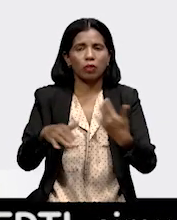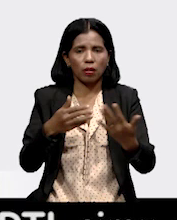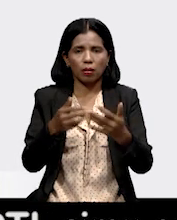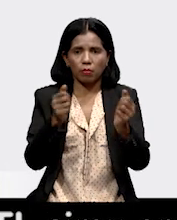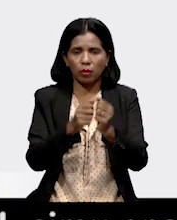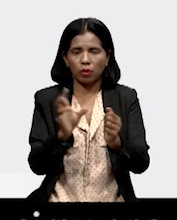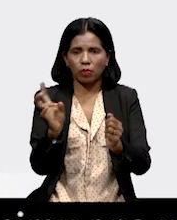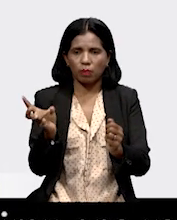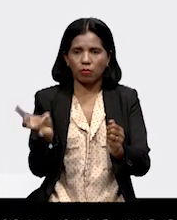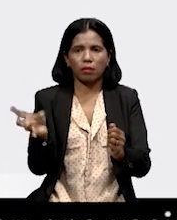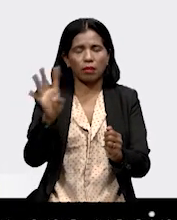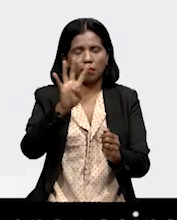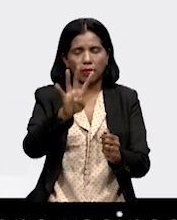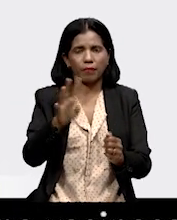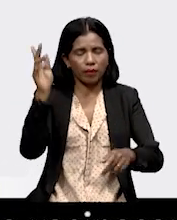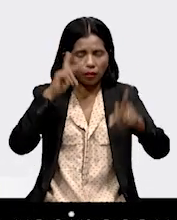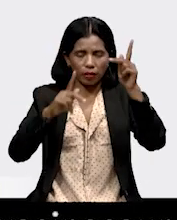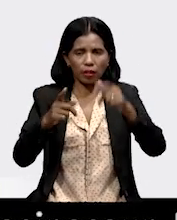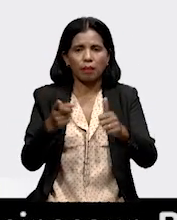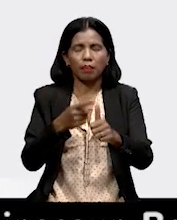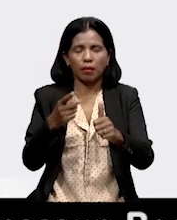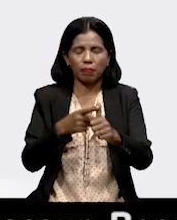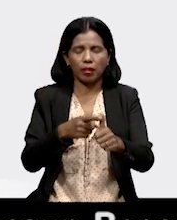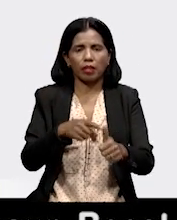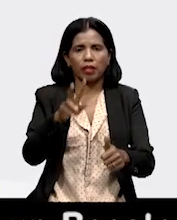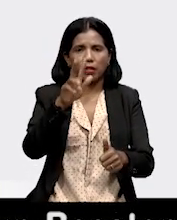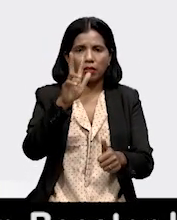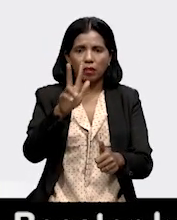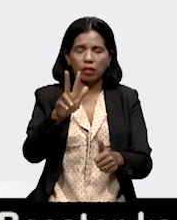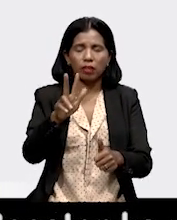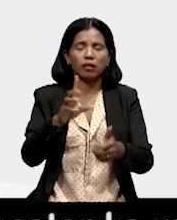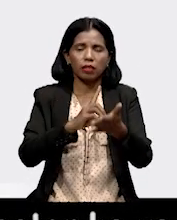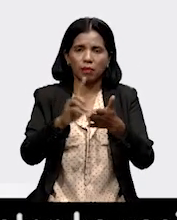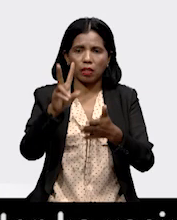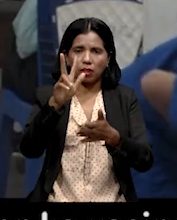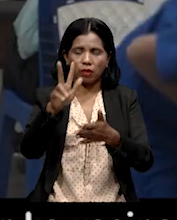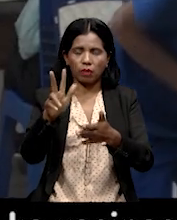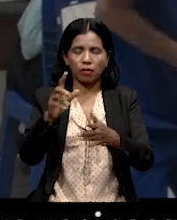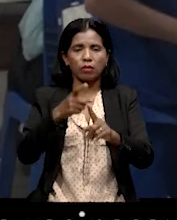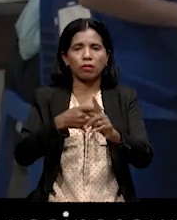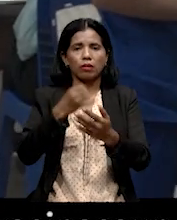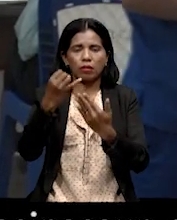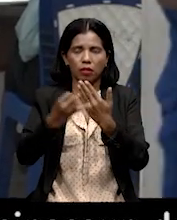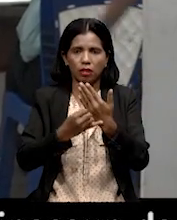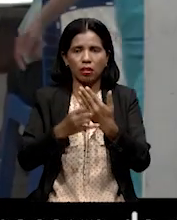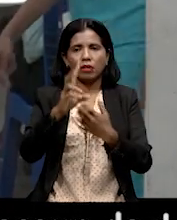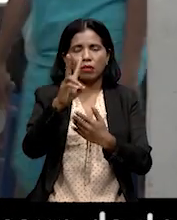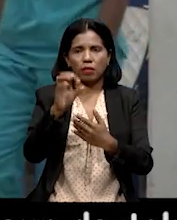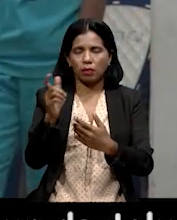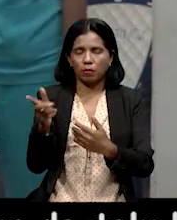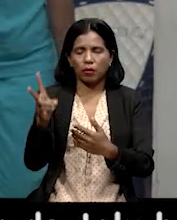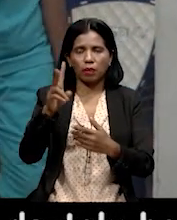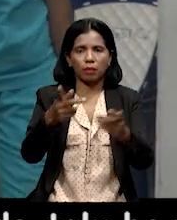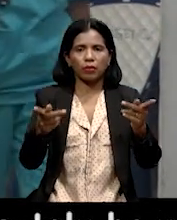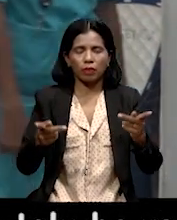singhat. Caso não resista, e a primeira ou a terceira semana e a fula em janeiro, tem em Ringrua, Rua Nura Singrua. Posto administrativo Cristo Rei, e